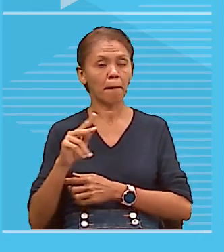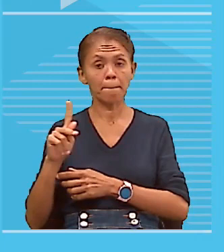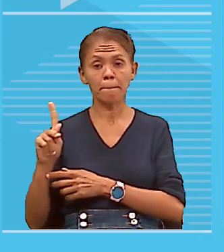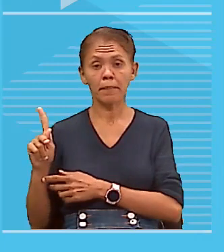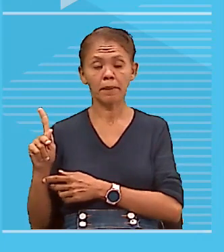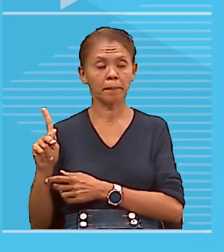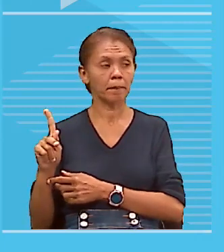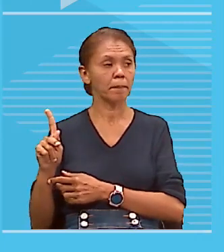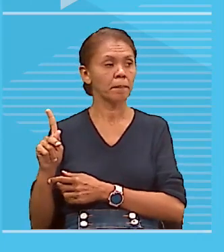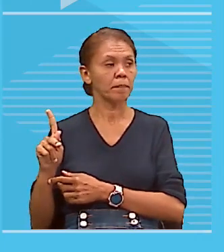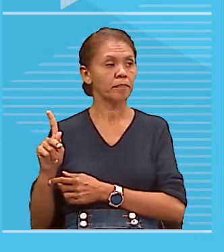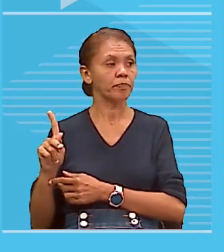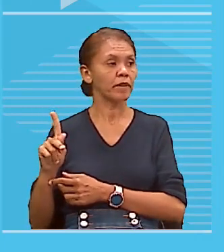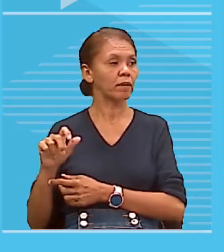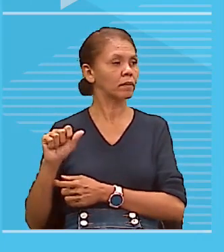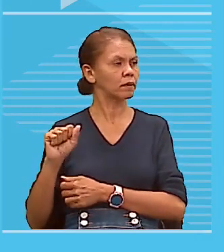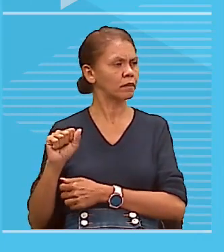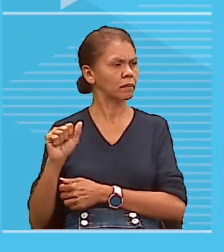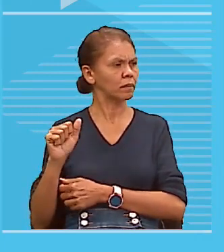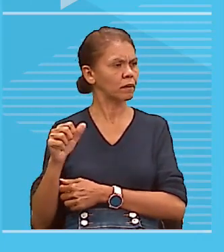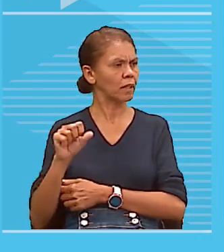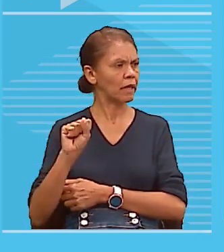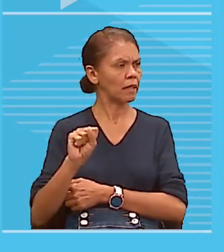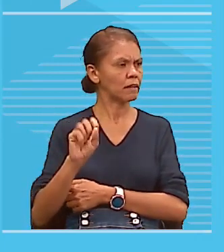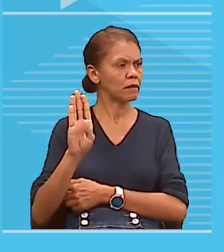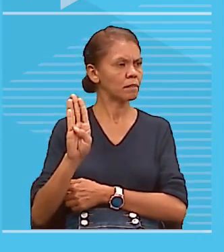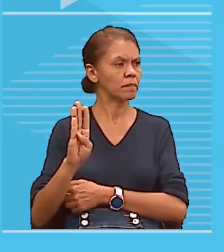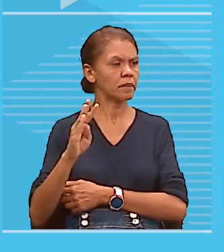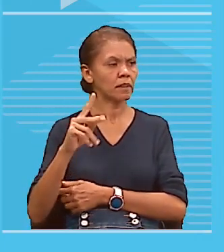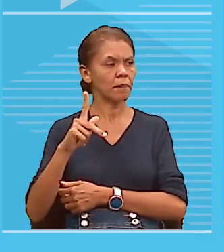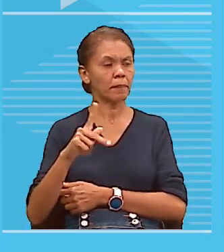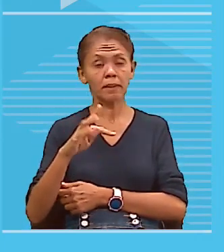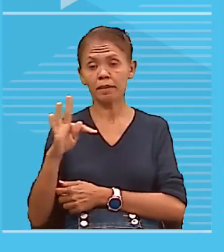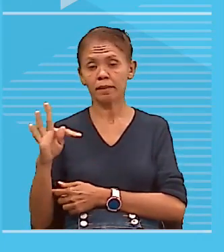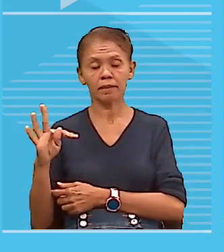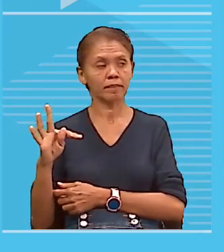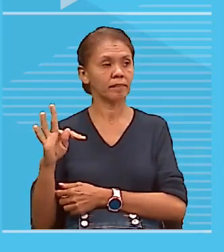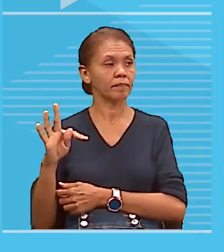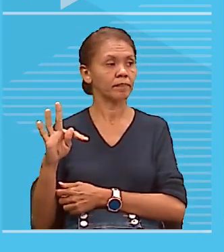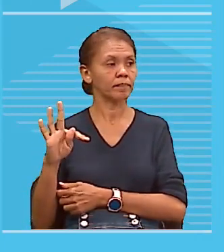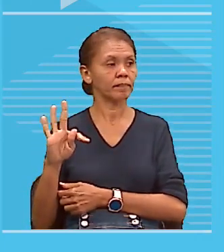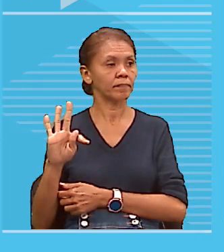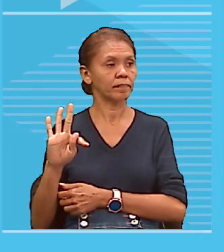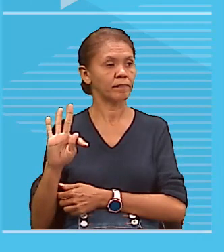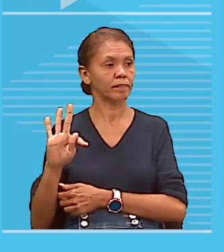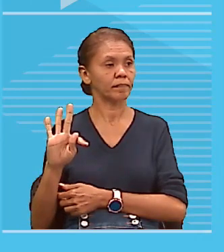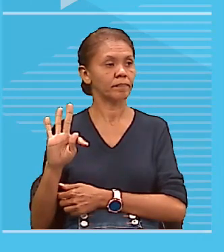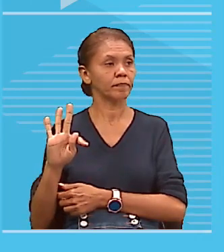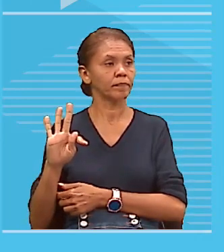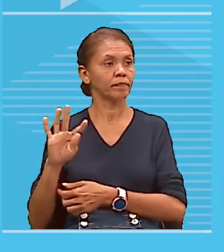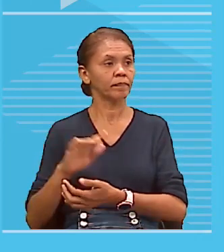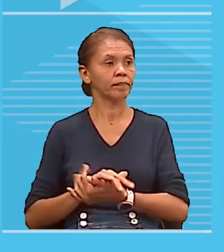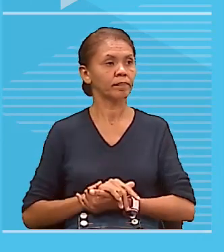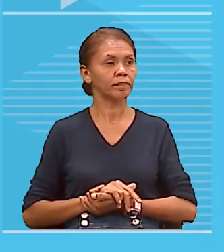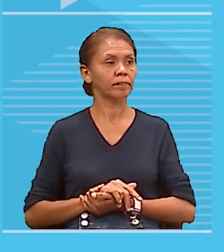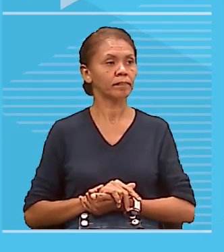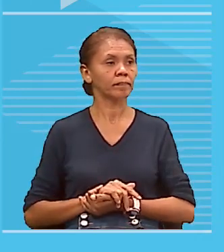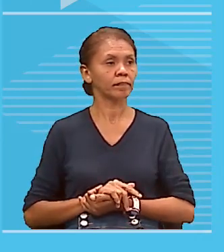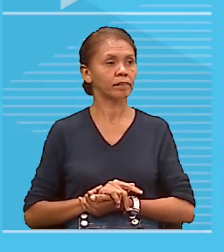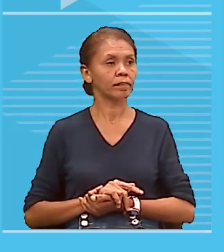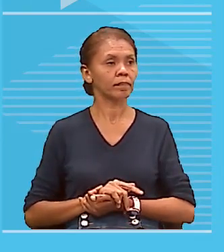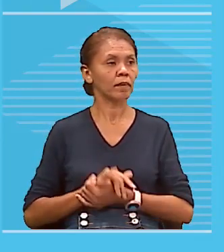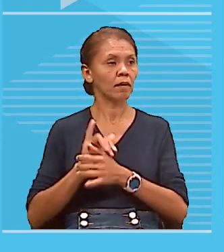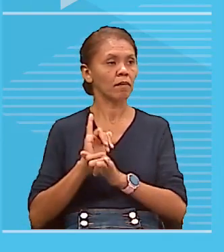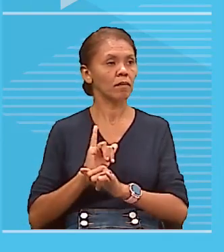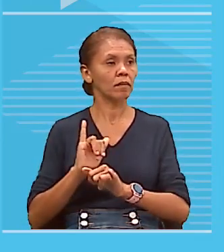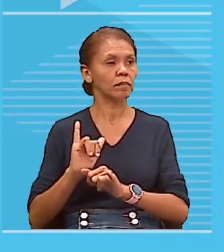9 em cada 10 pessoas respiram níveis de poluentes inadequados à saúde. Então, esses